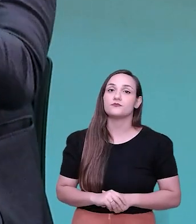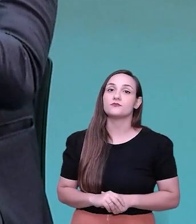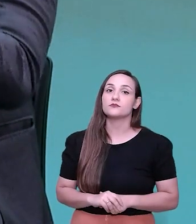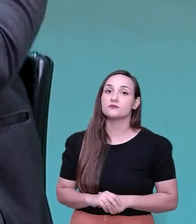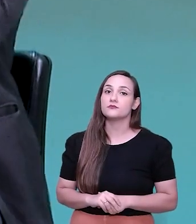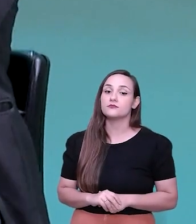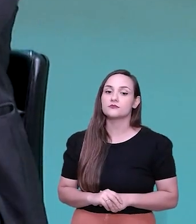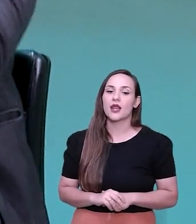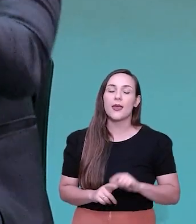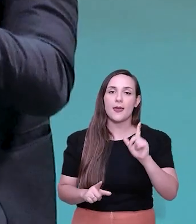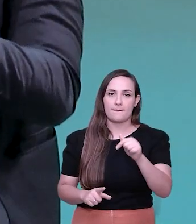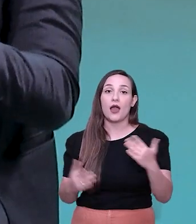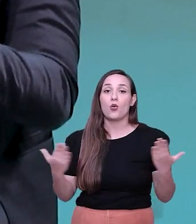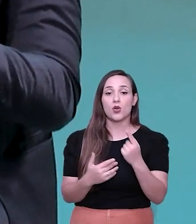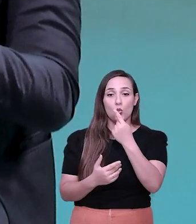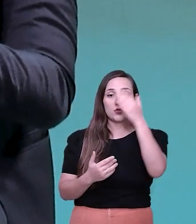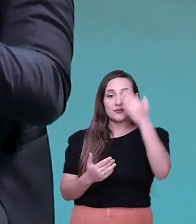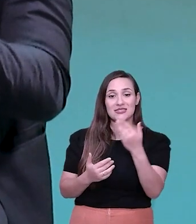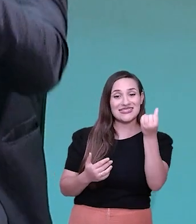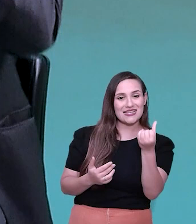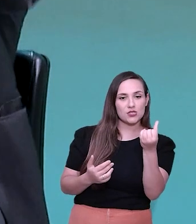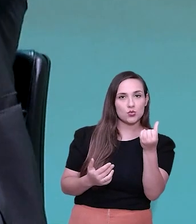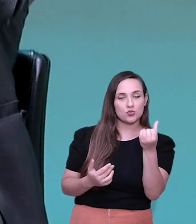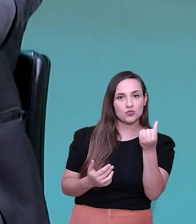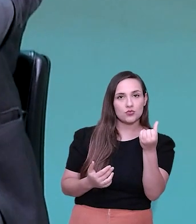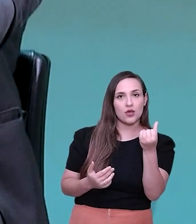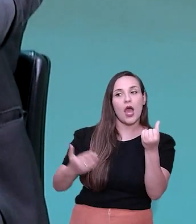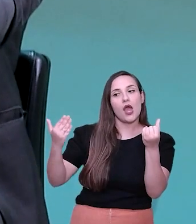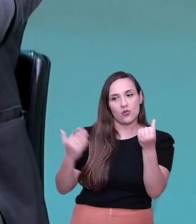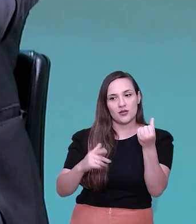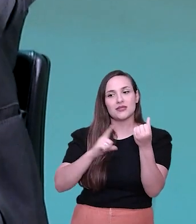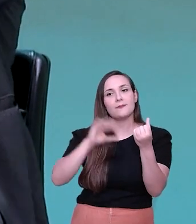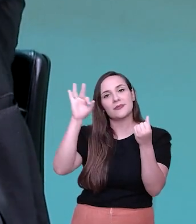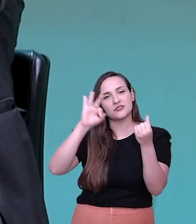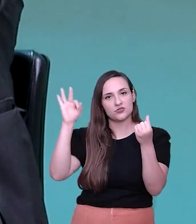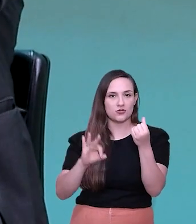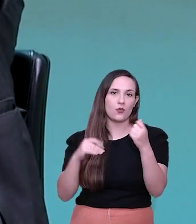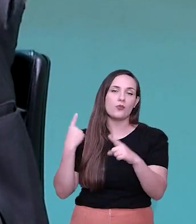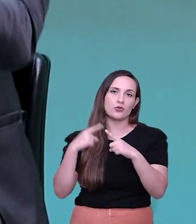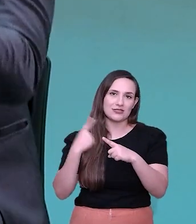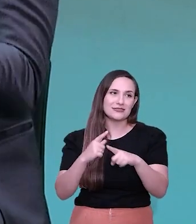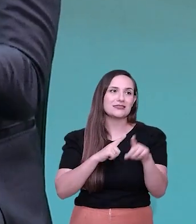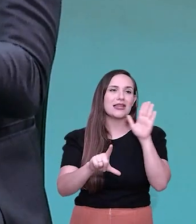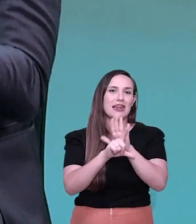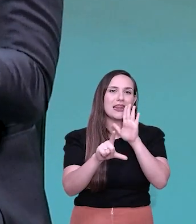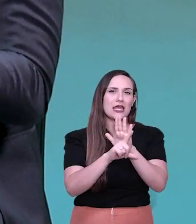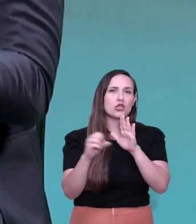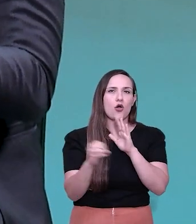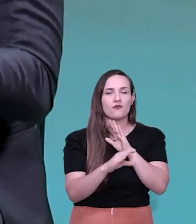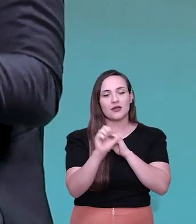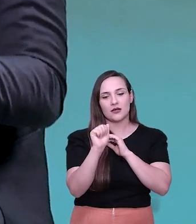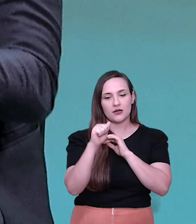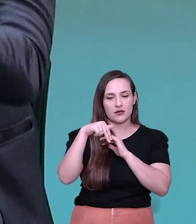a mudança de fração para porcentagem em relação à progressão de regime veio com o pacote anticrime. Em 2019, entrou em vigor em 2020. Que antes